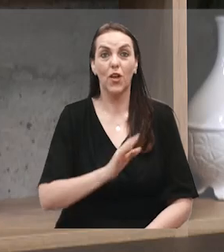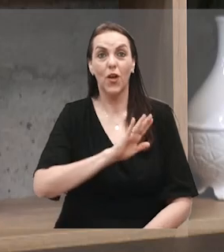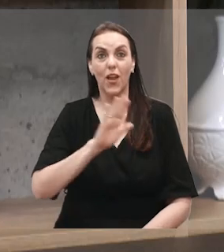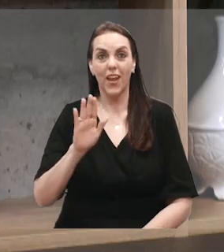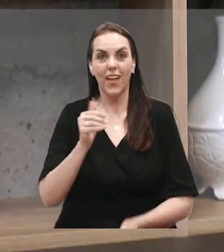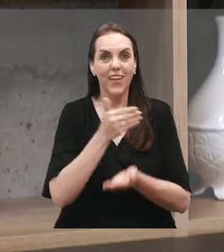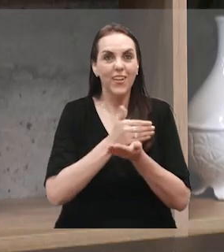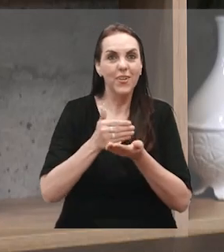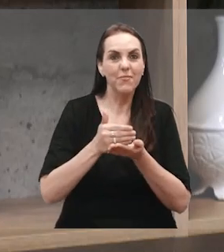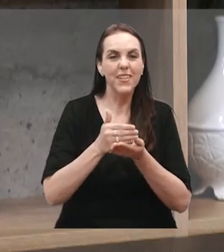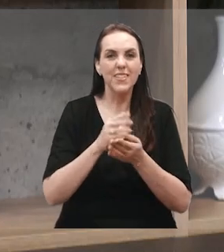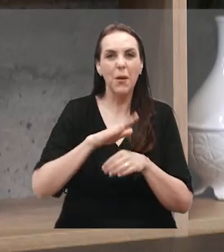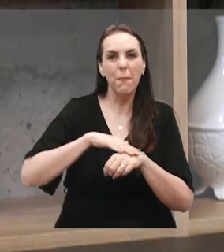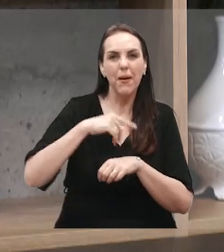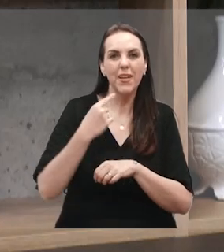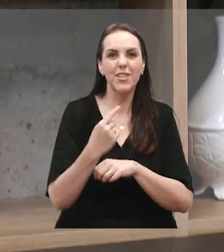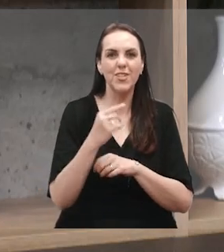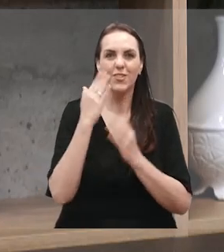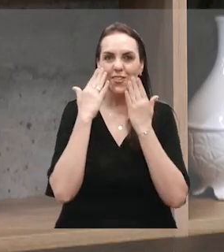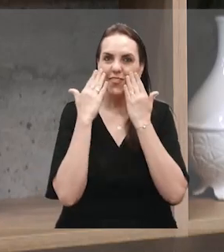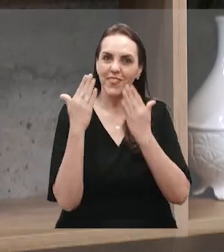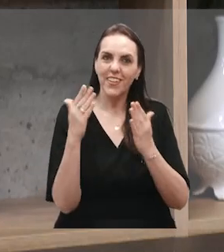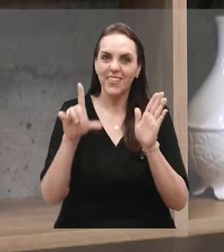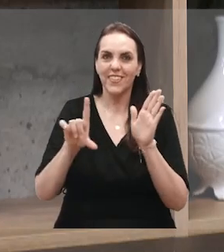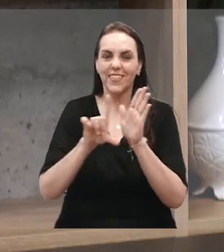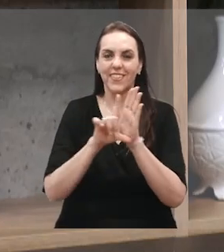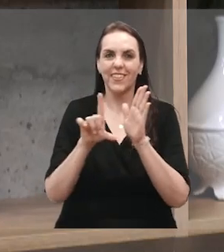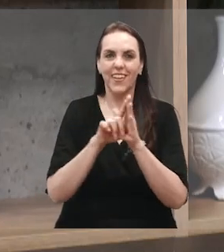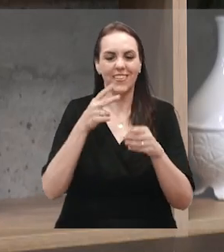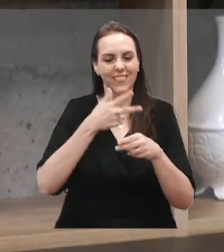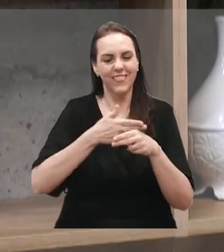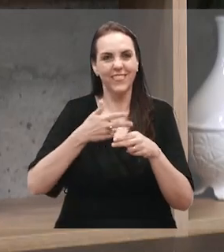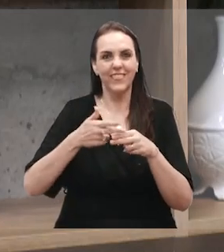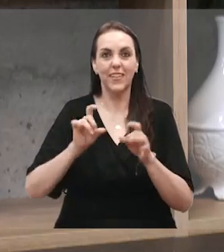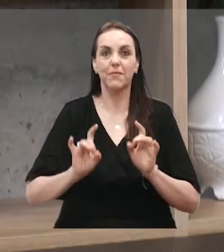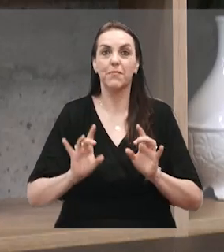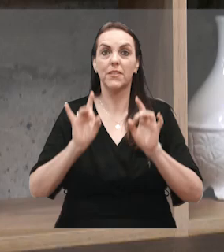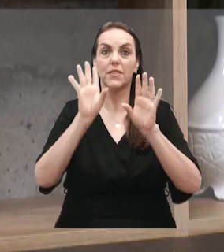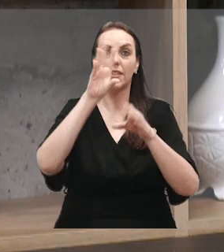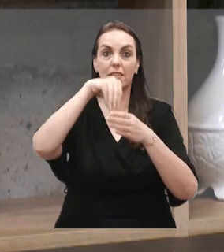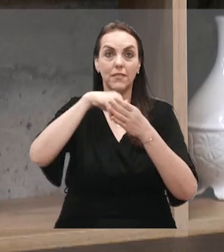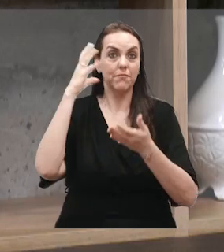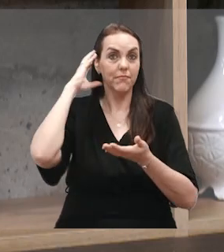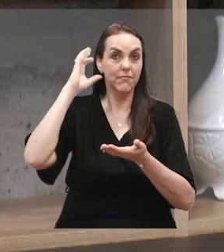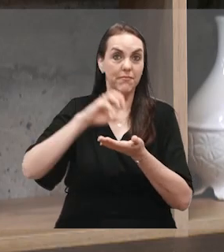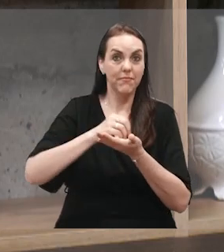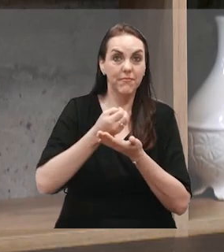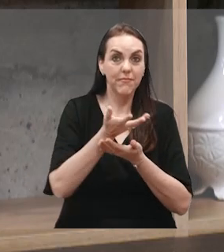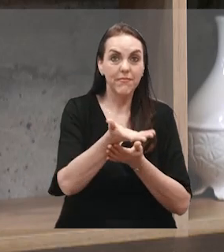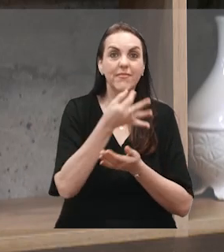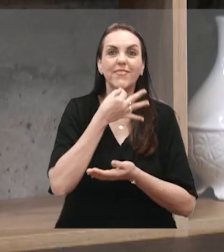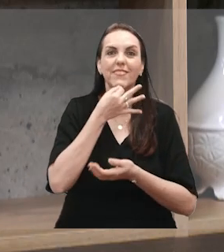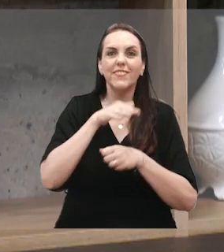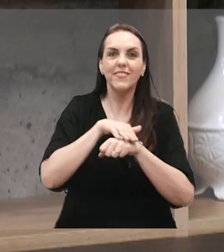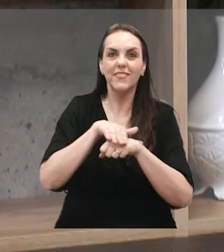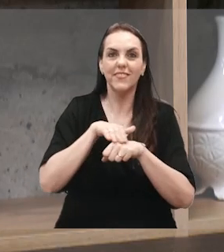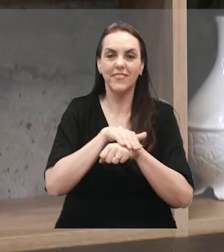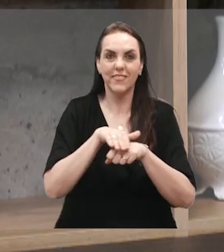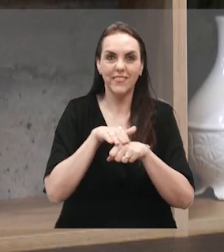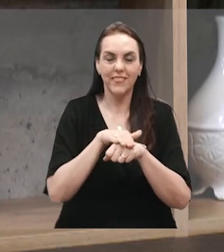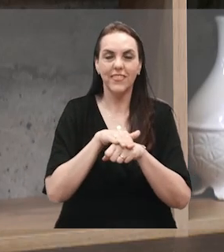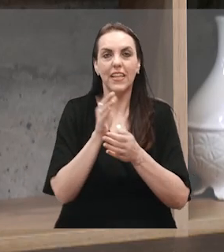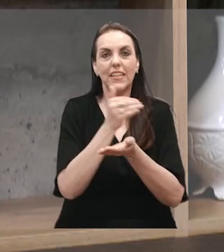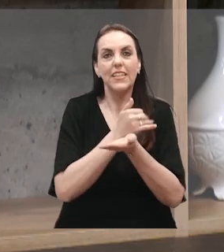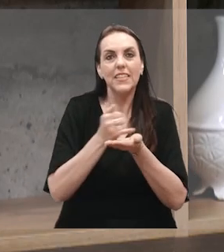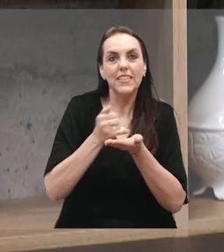Olá, está começando mais um De Frente com a Lei, uma série especial dentro do podcast Caxias Conversa, uma